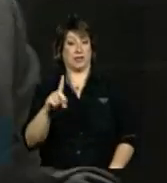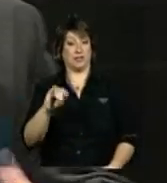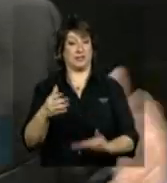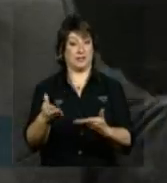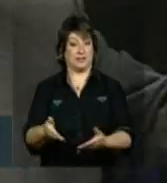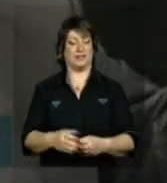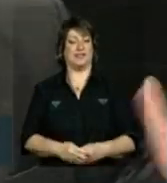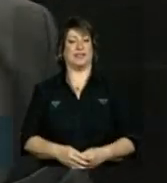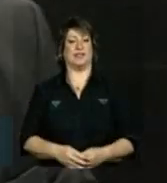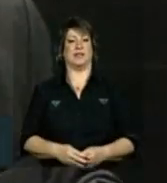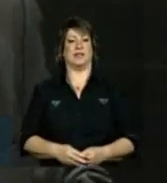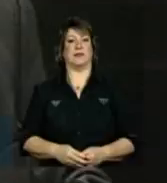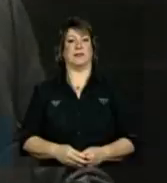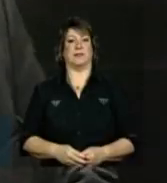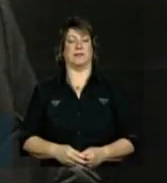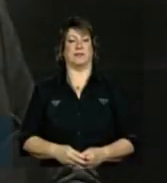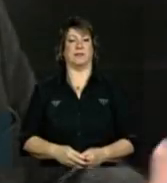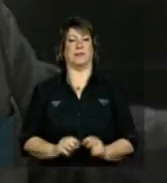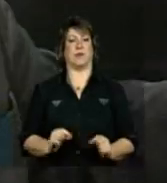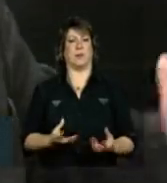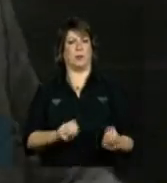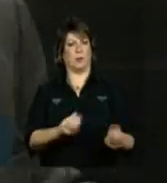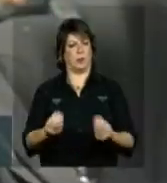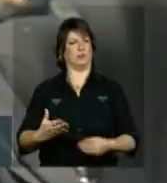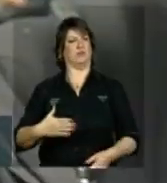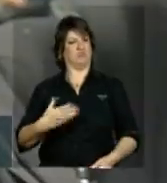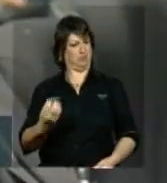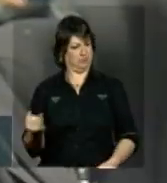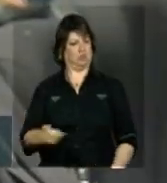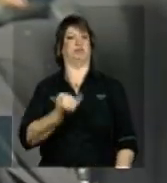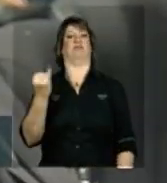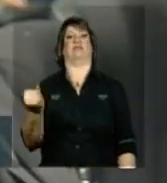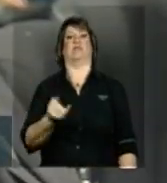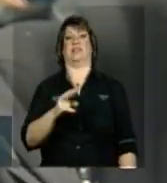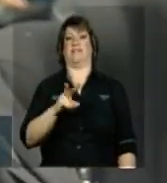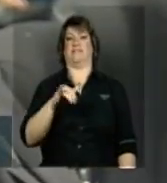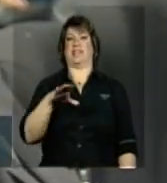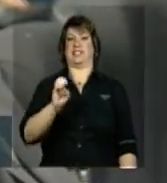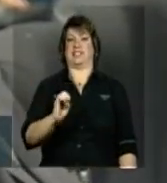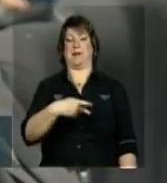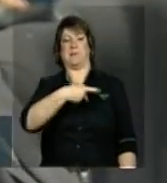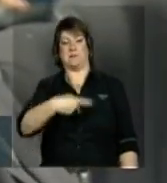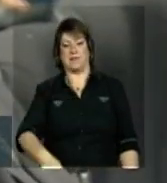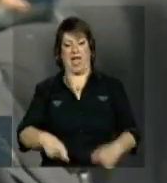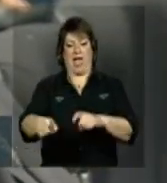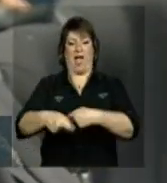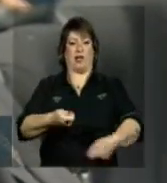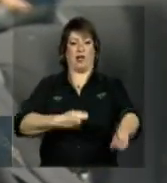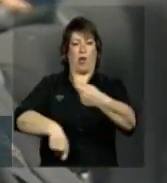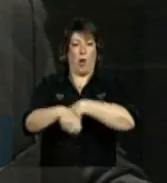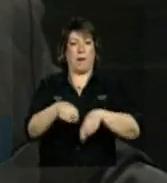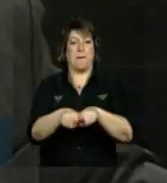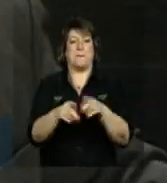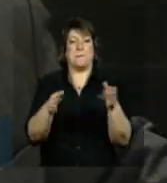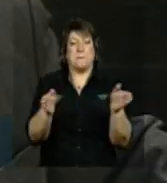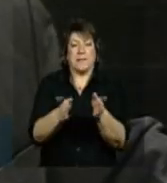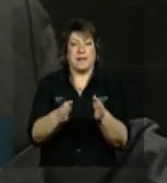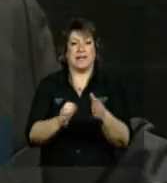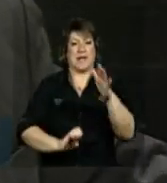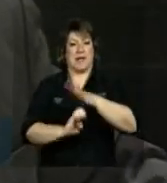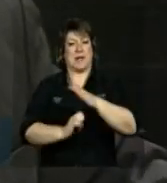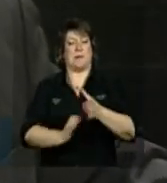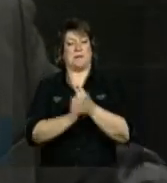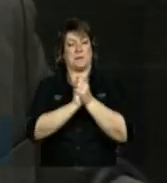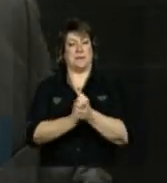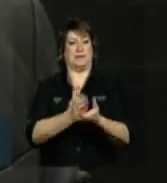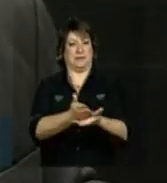é bastante grandioso. Vice-presidente de agronegócios e micro e pequenas empresas. Minha saudação